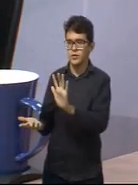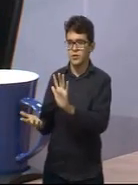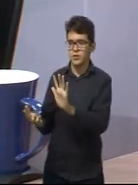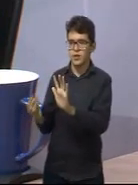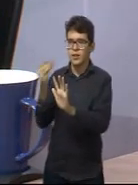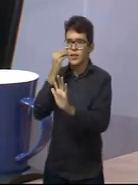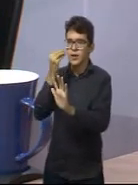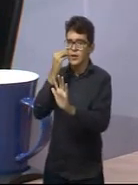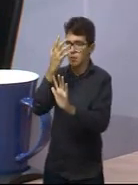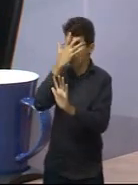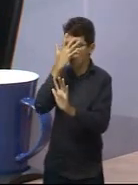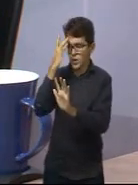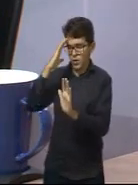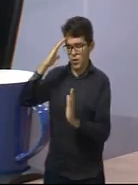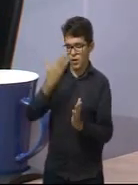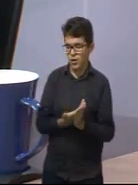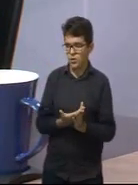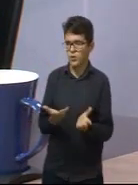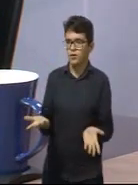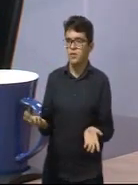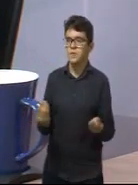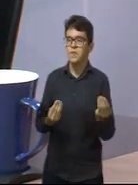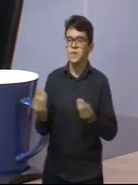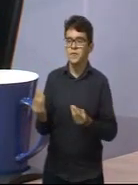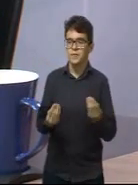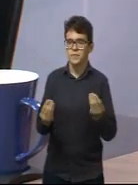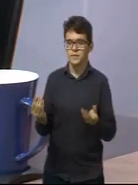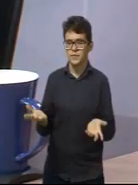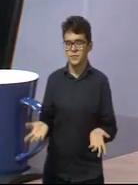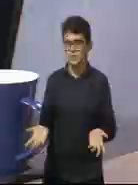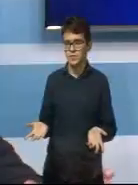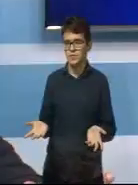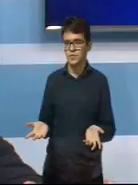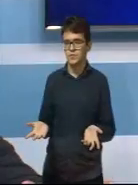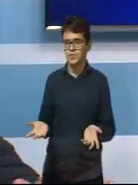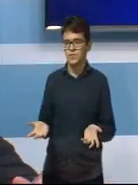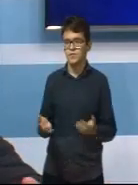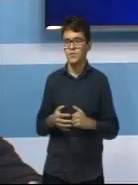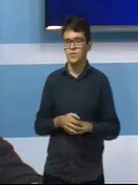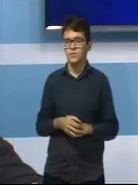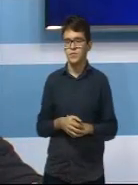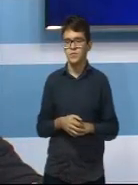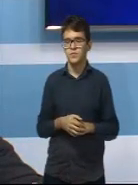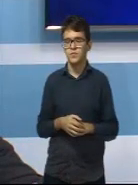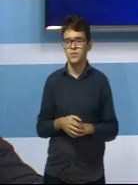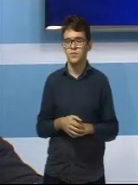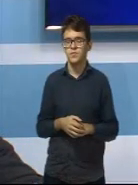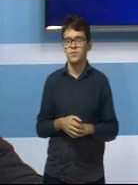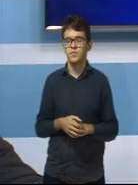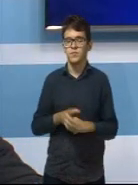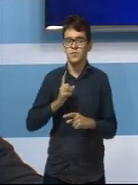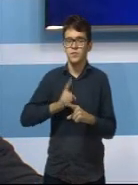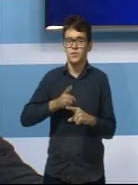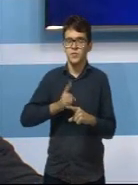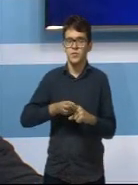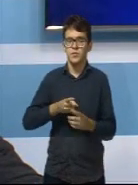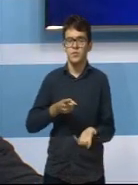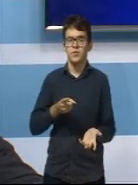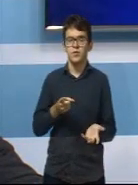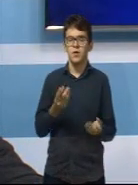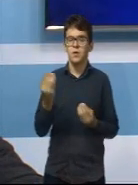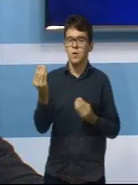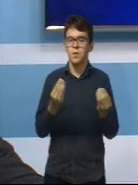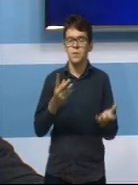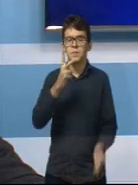engendramento político de sustentação do atual governo, objetivando a sucessão presidencial que se avizinha e que o